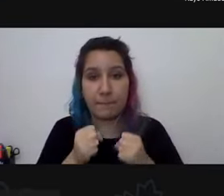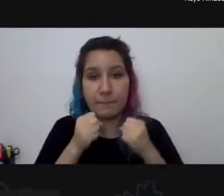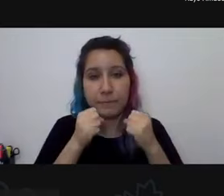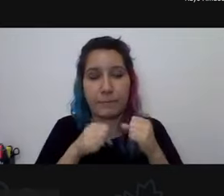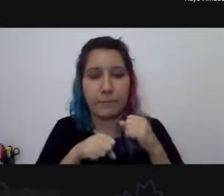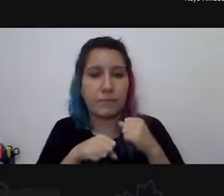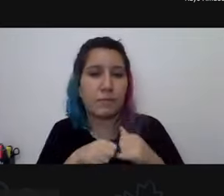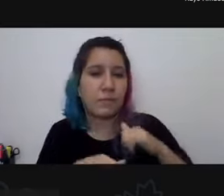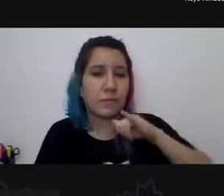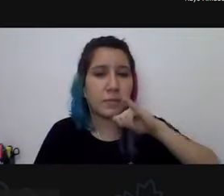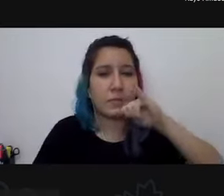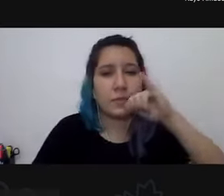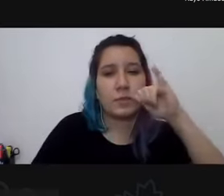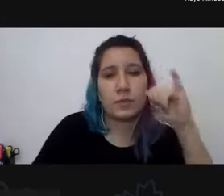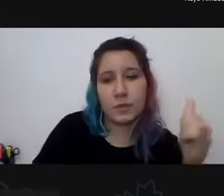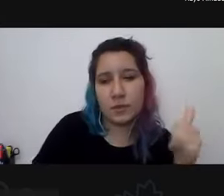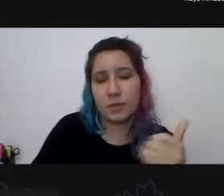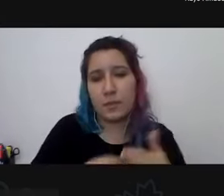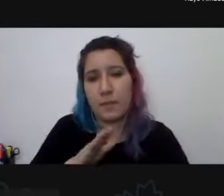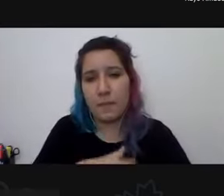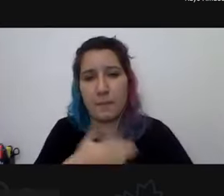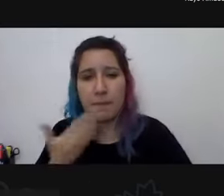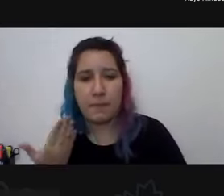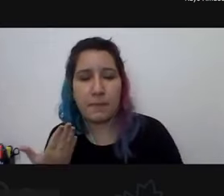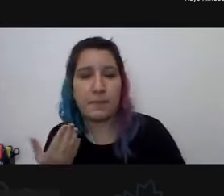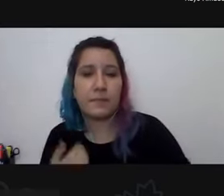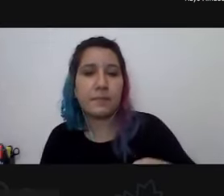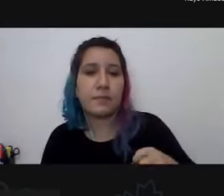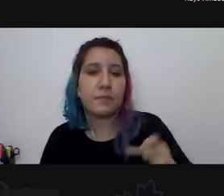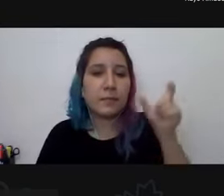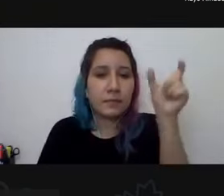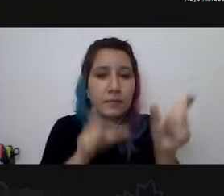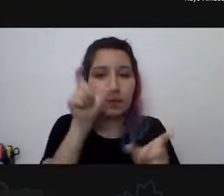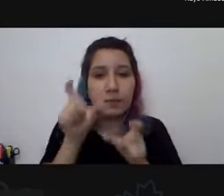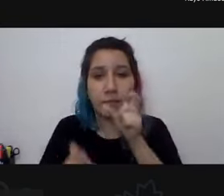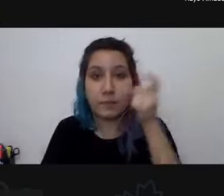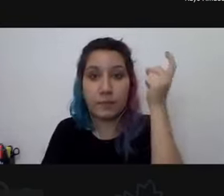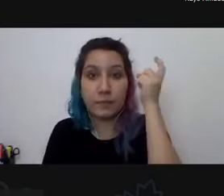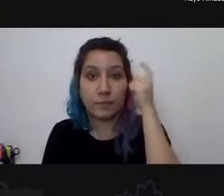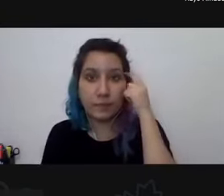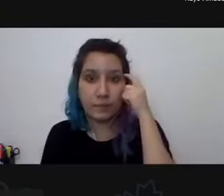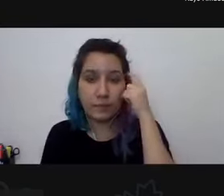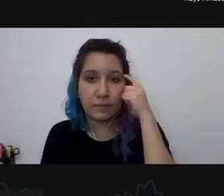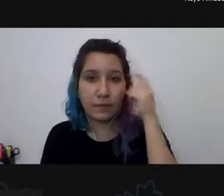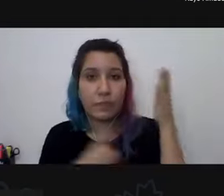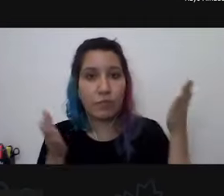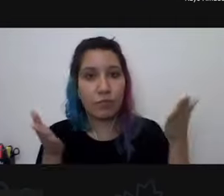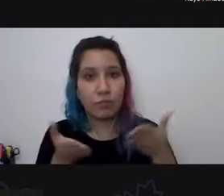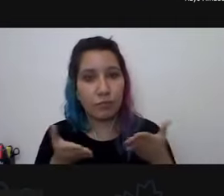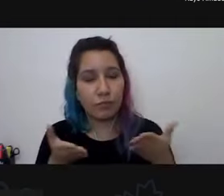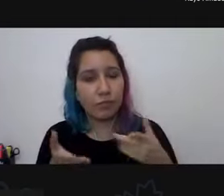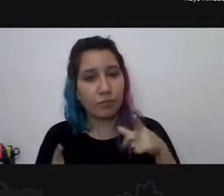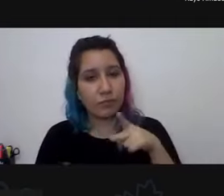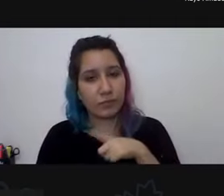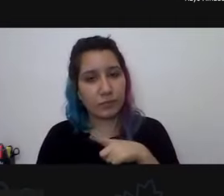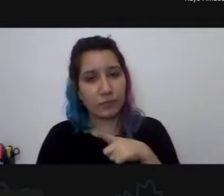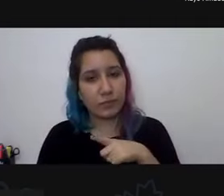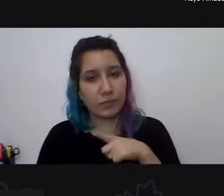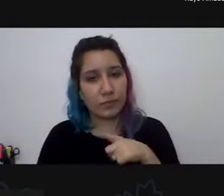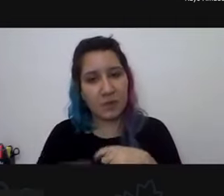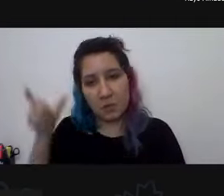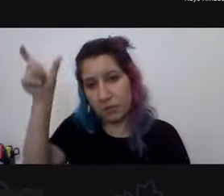pessoas sobre ideias para a nossa cidade. Ideias, porque hoje a gente tem um convidado especial, um amigo, antes de mais nada, mas